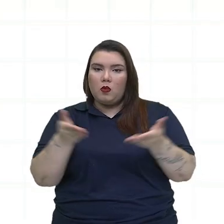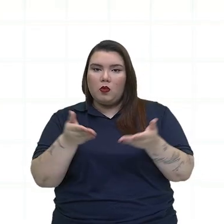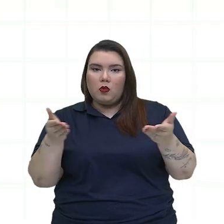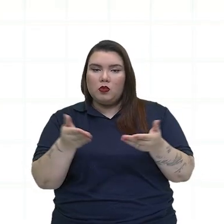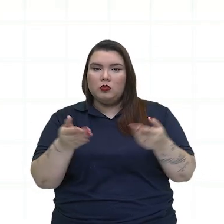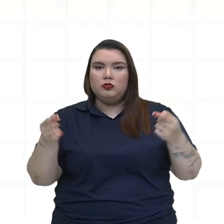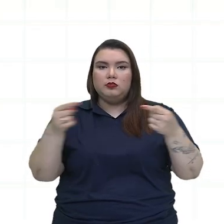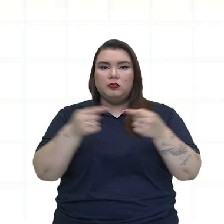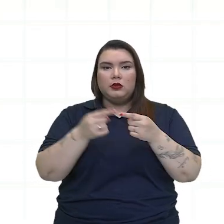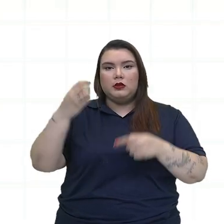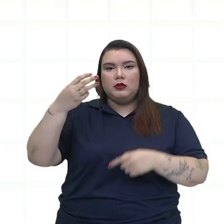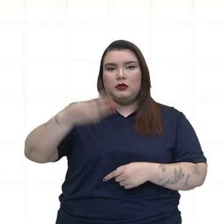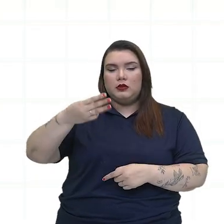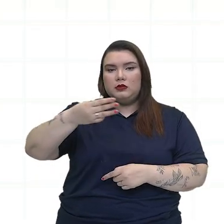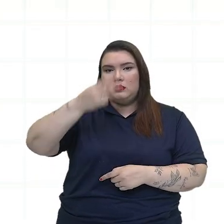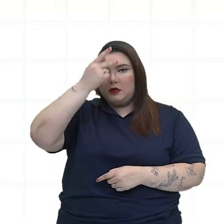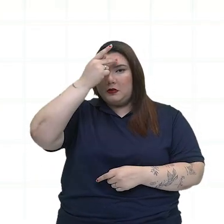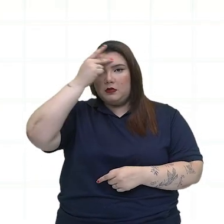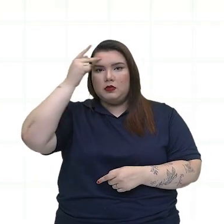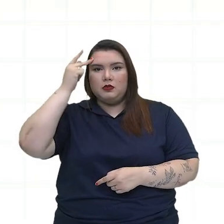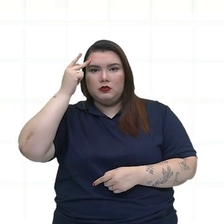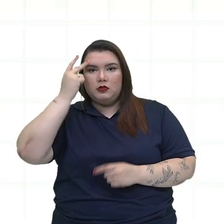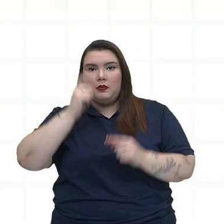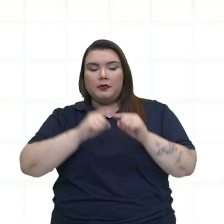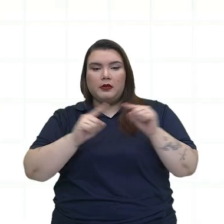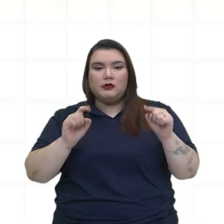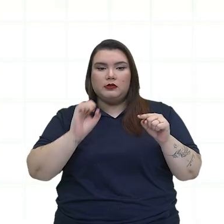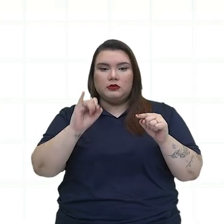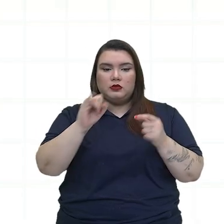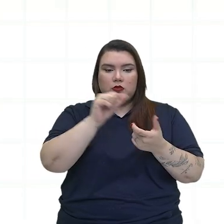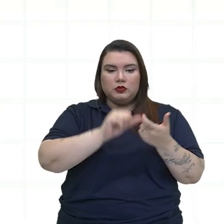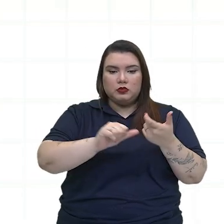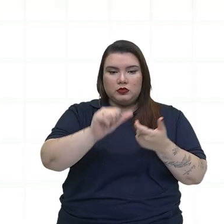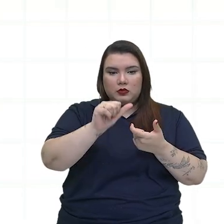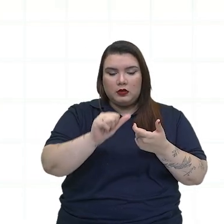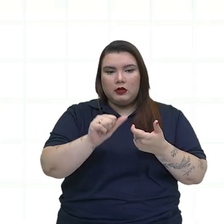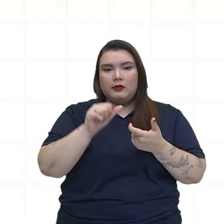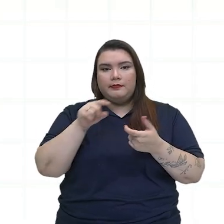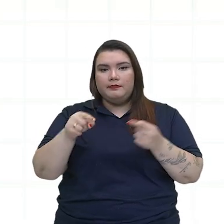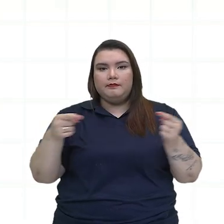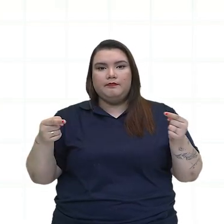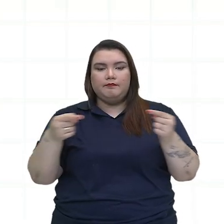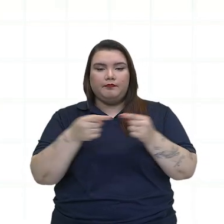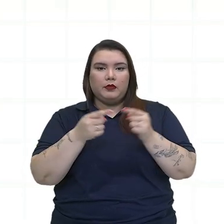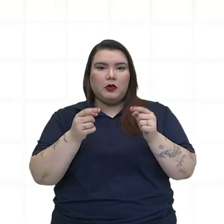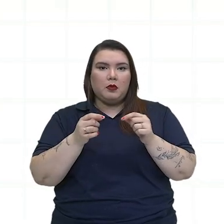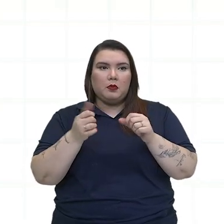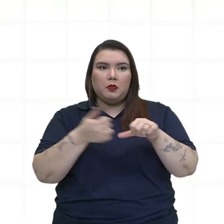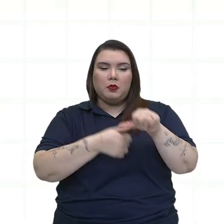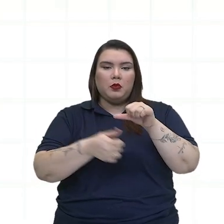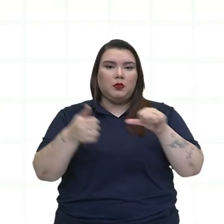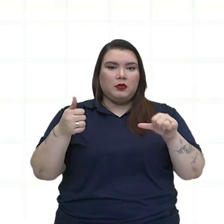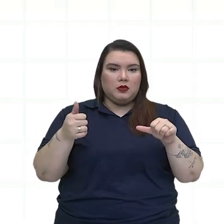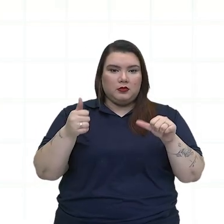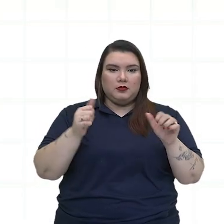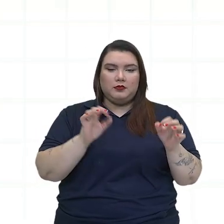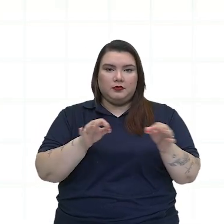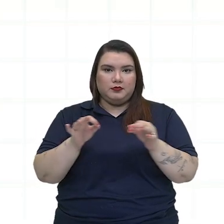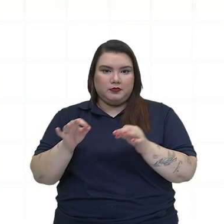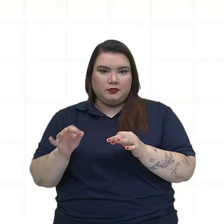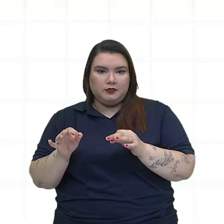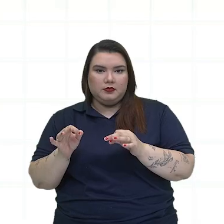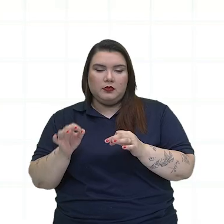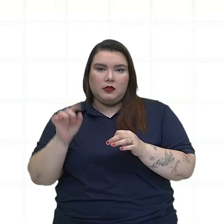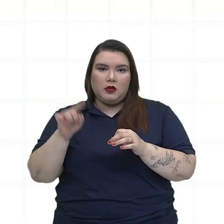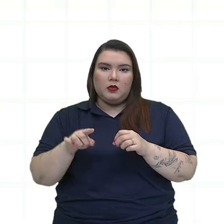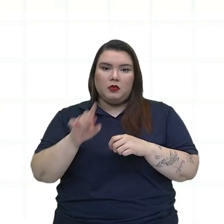no infinitivo eu uso to, mas quando eu vou conjugar, ele desaparece, né? To run é